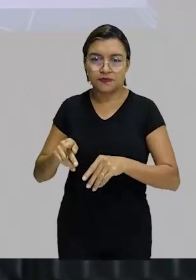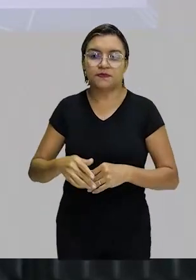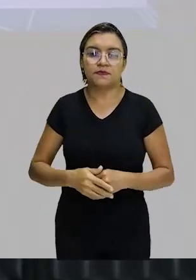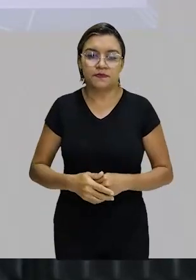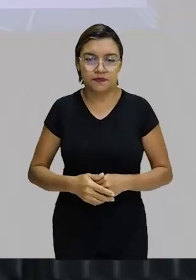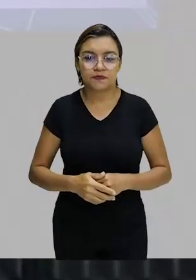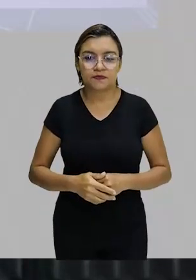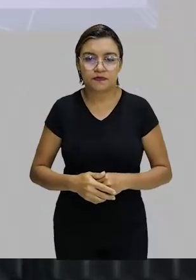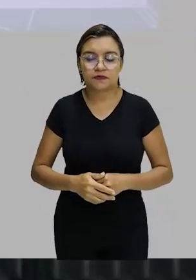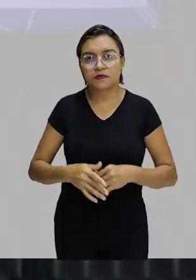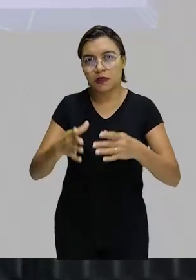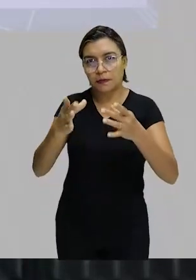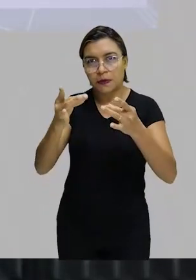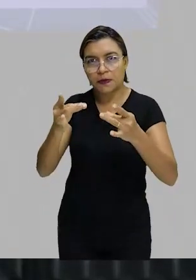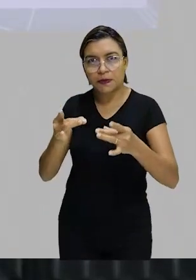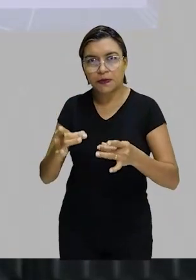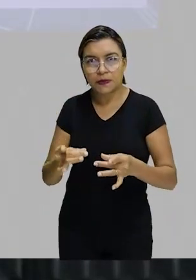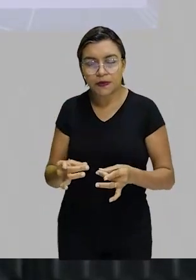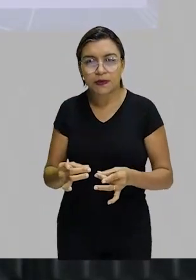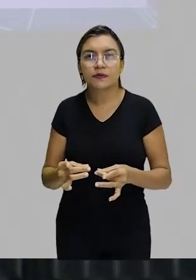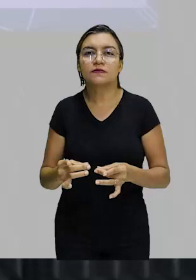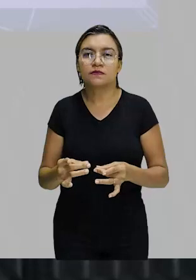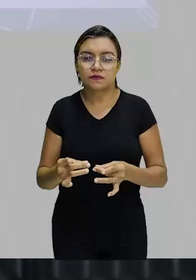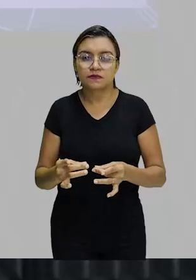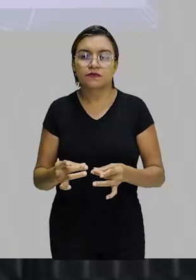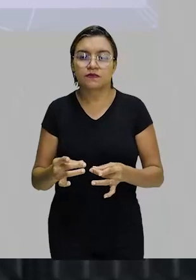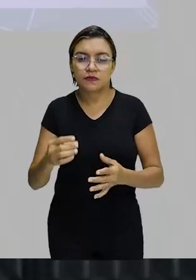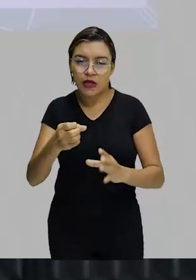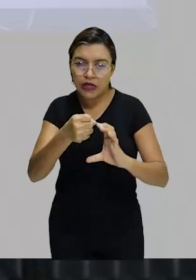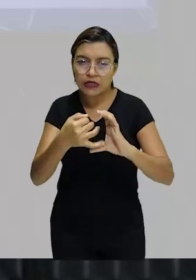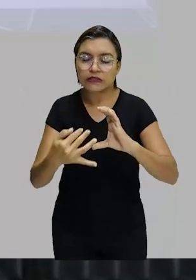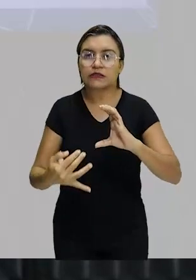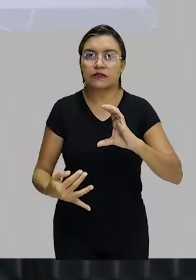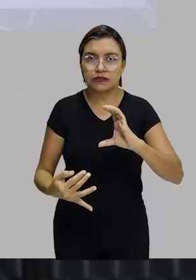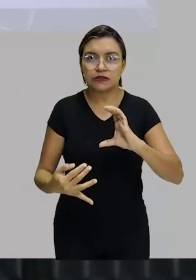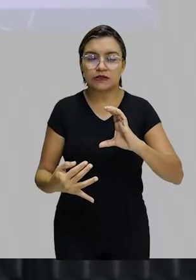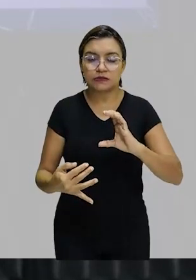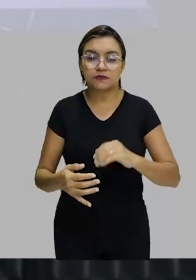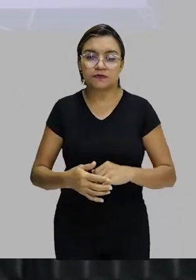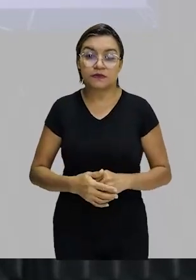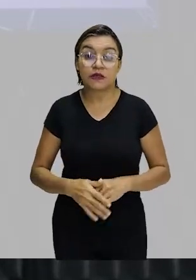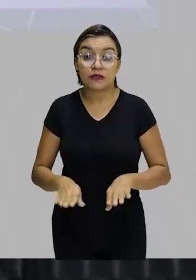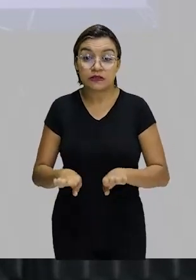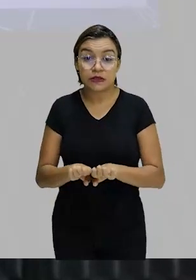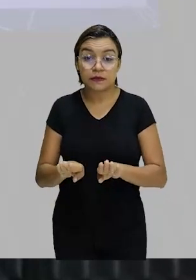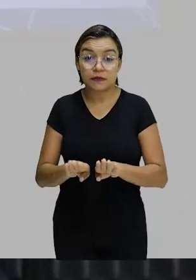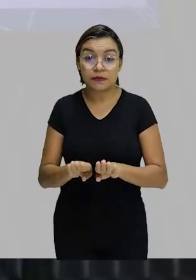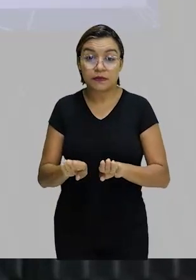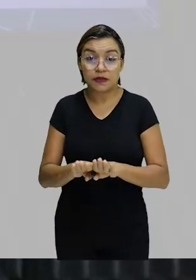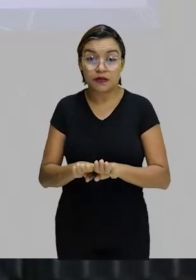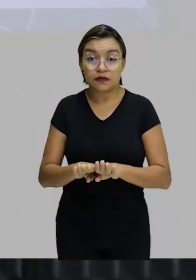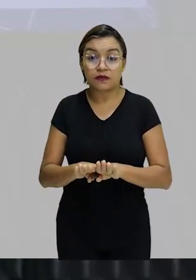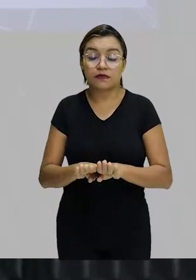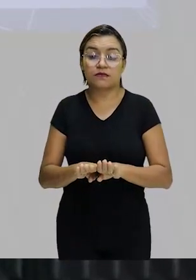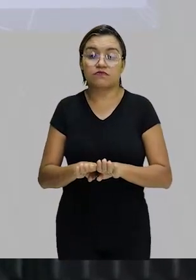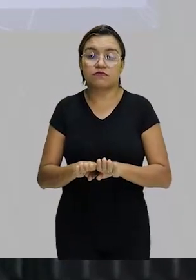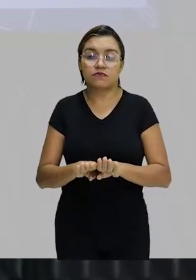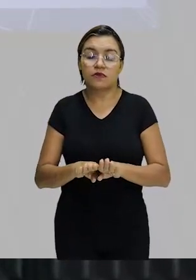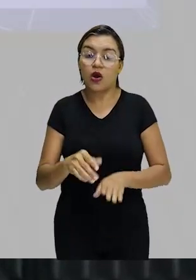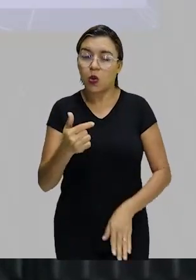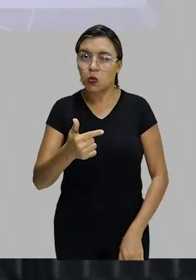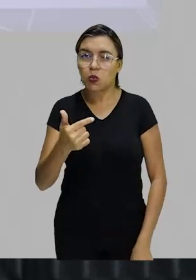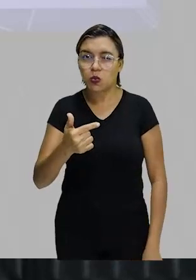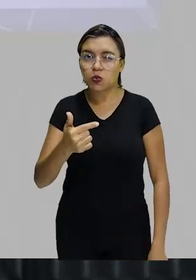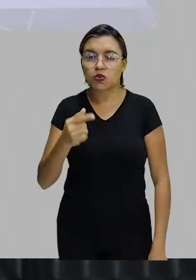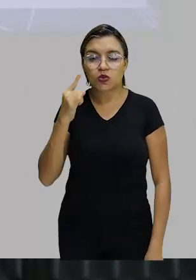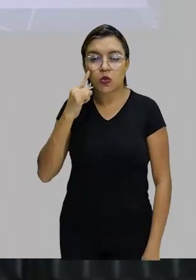popular? Falar de definição e trazer um pouquinho dessas características. Features, as características especificamente ou